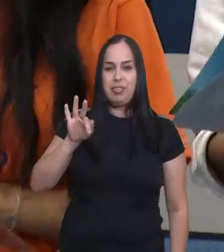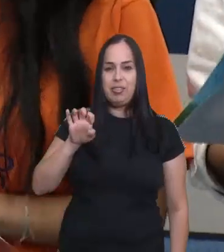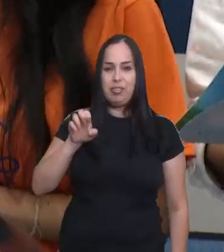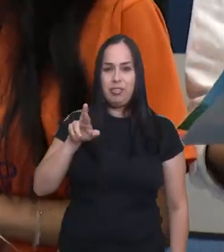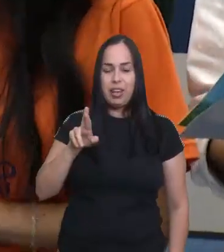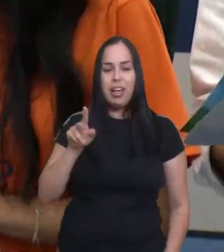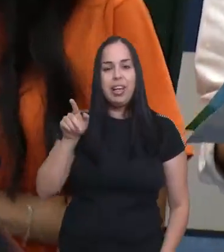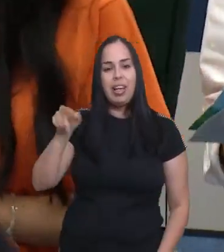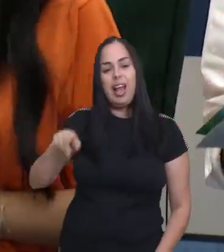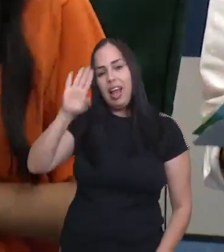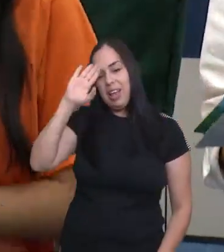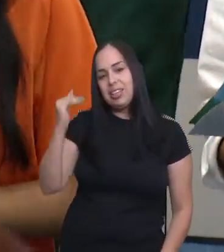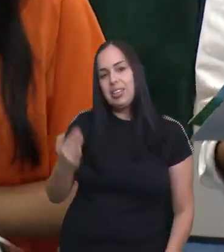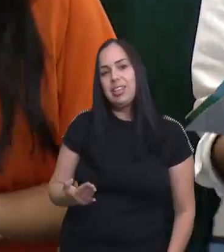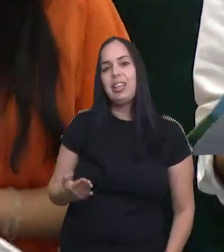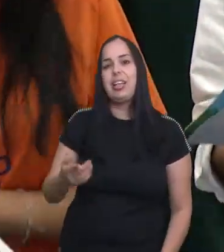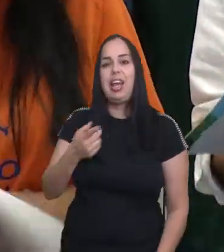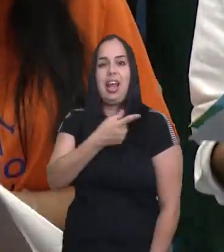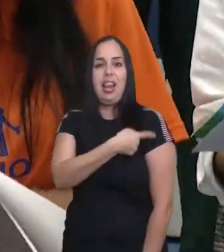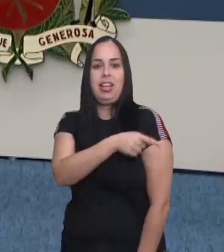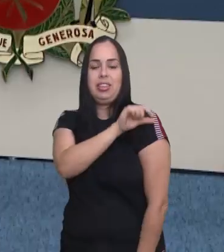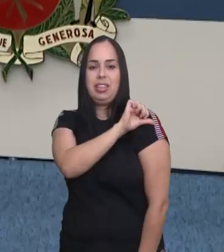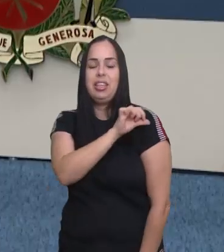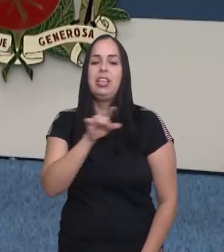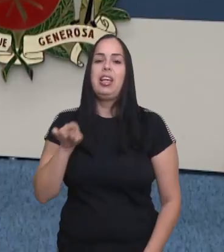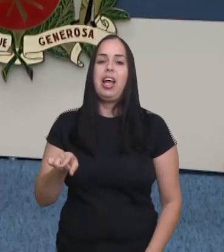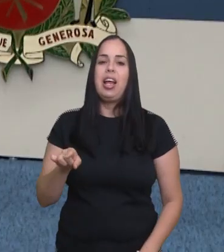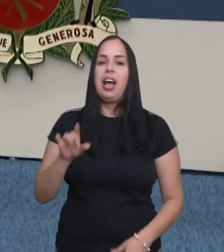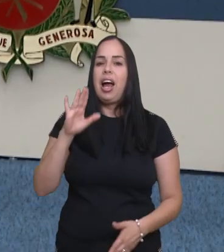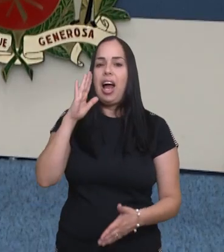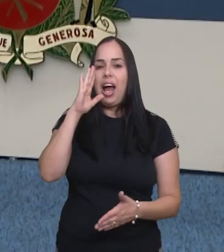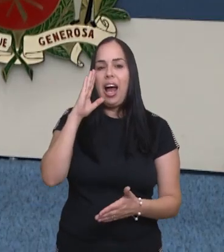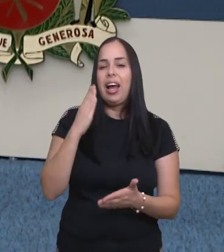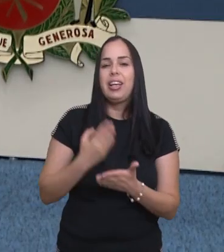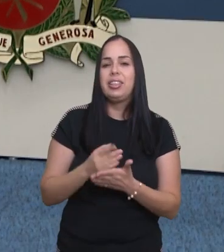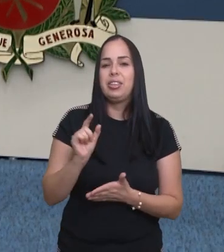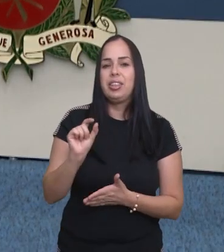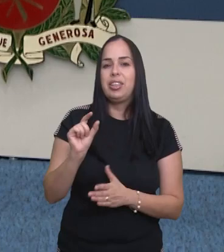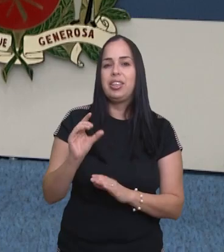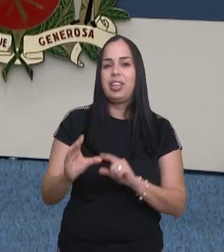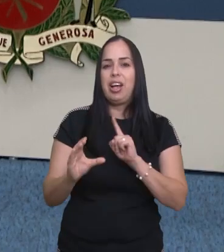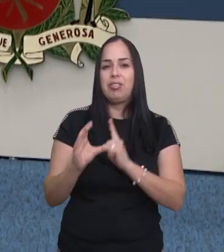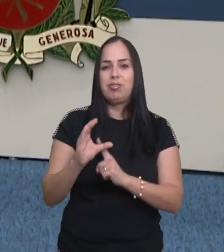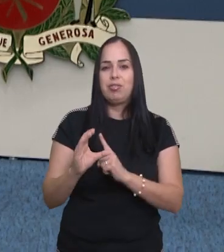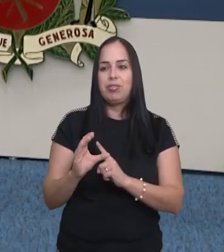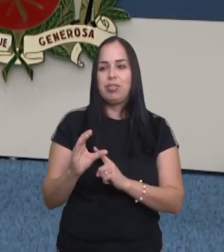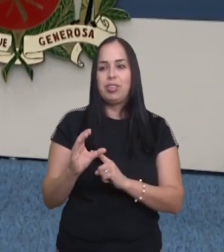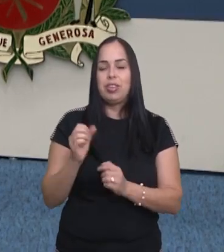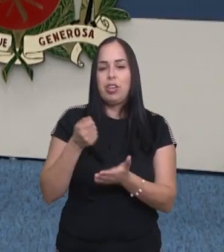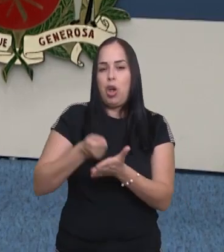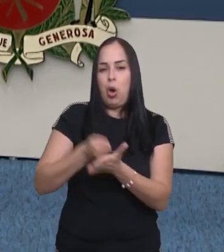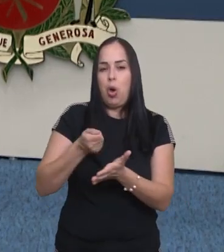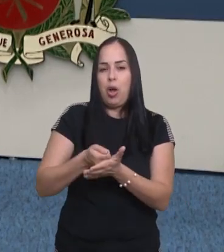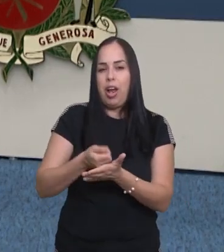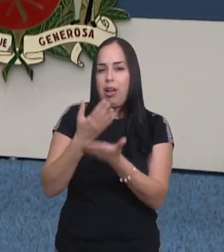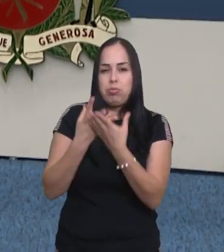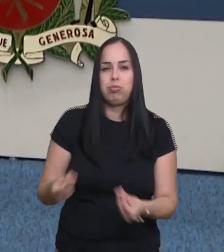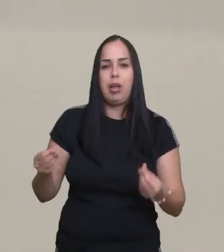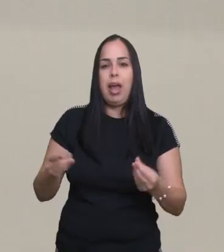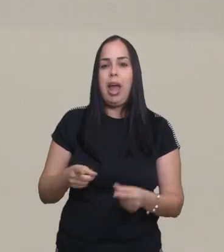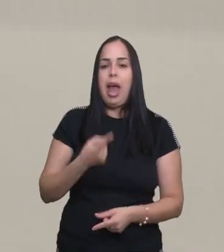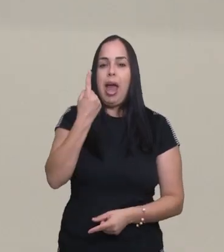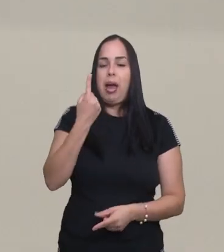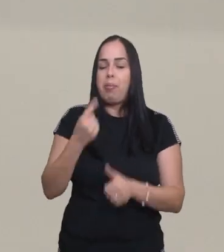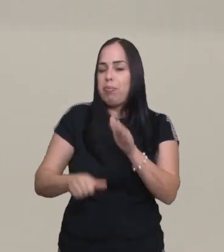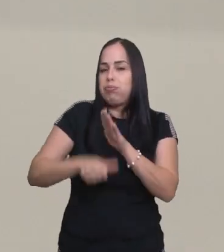homenageadas. A estudante do 3º ano do ensino médio acredita que desconstruir o machismo nas escolas é o primeiro passo